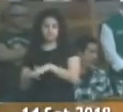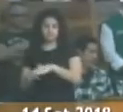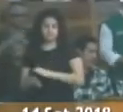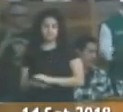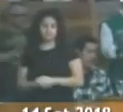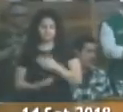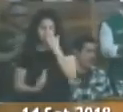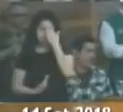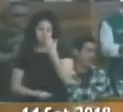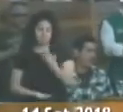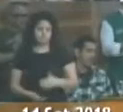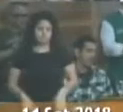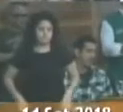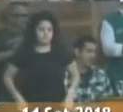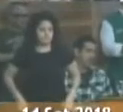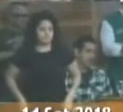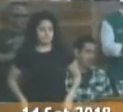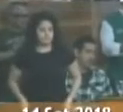Obrigado, comandante.